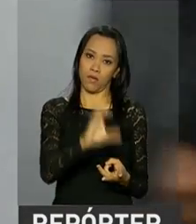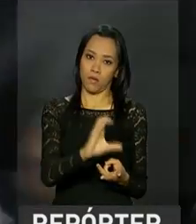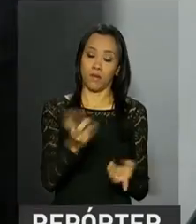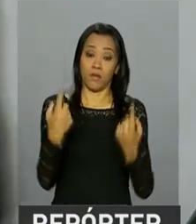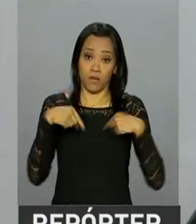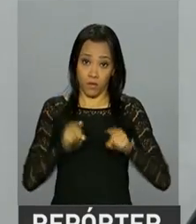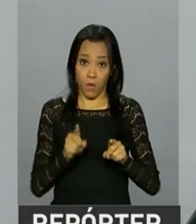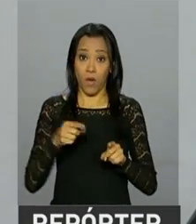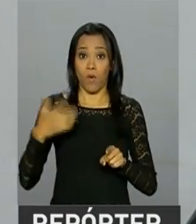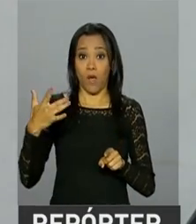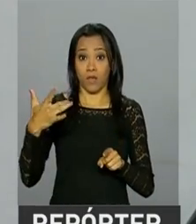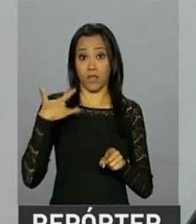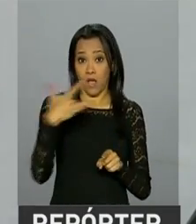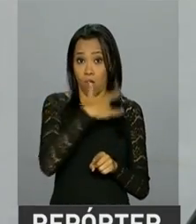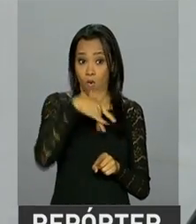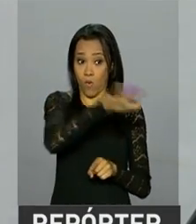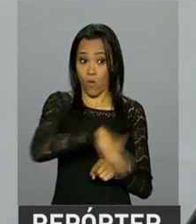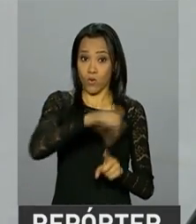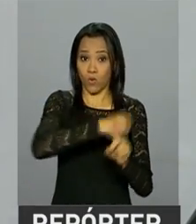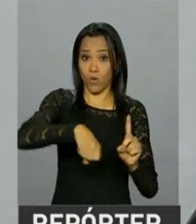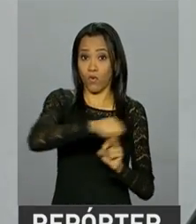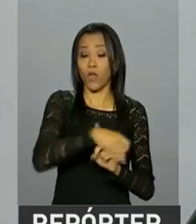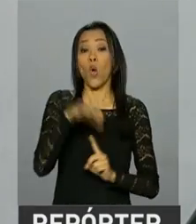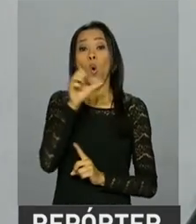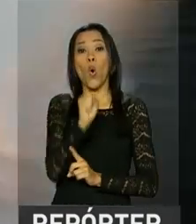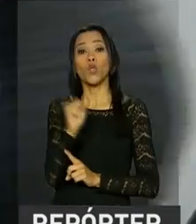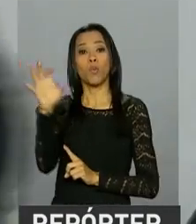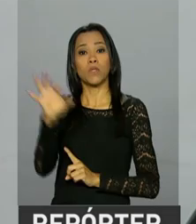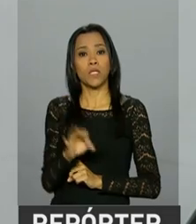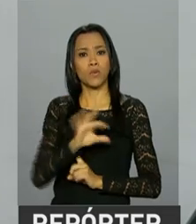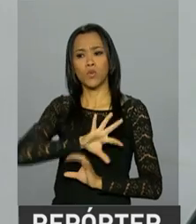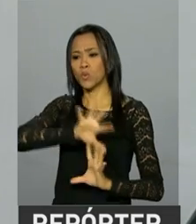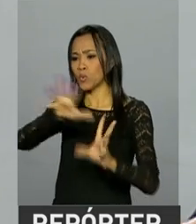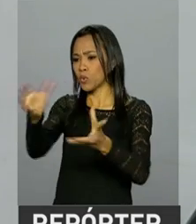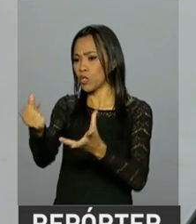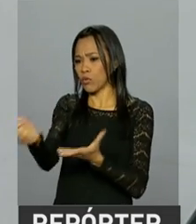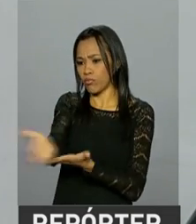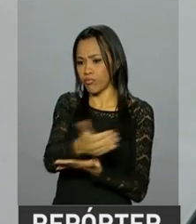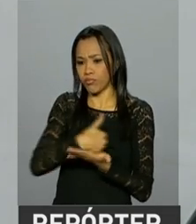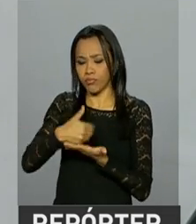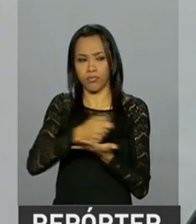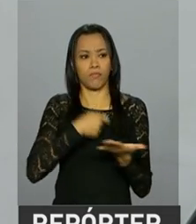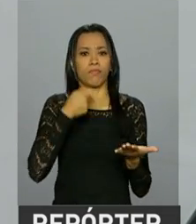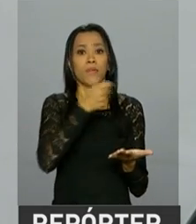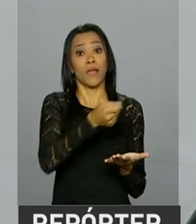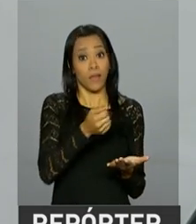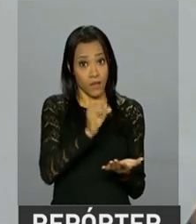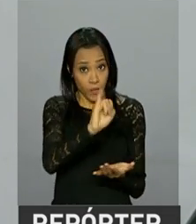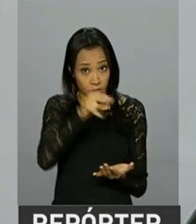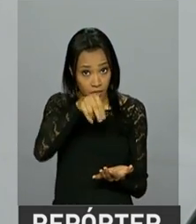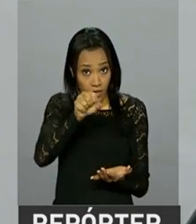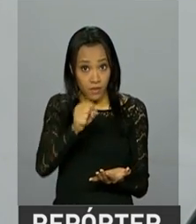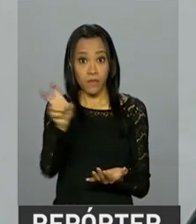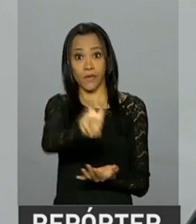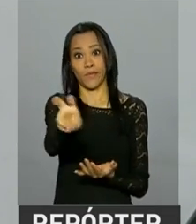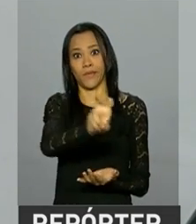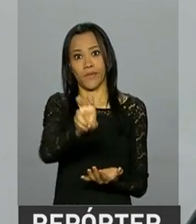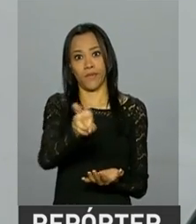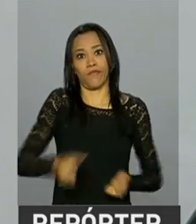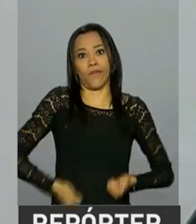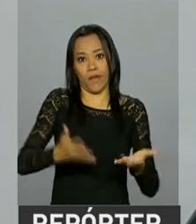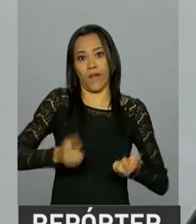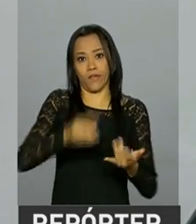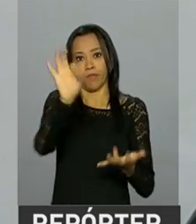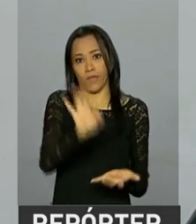pública foi gasto 8% de tudo que arrecadamos, com a Previdência 55%. O pior é que